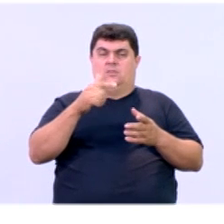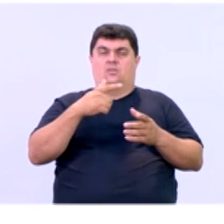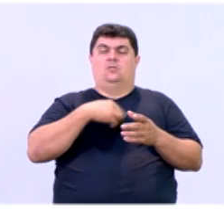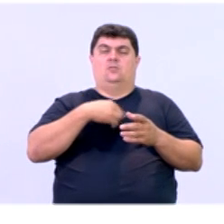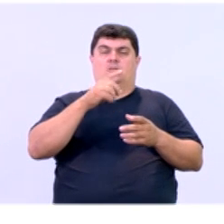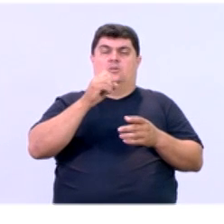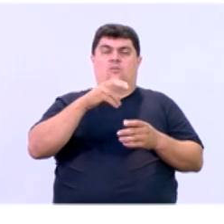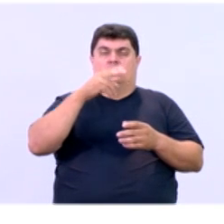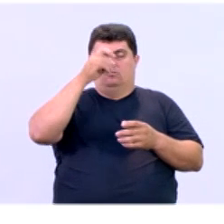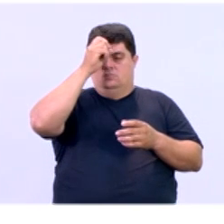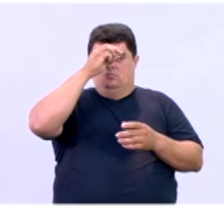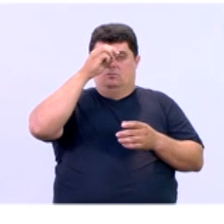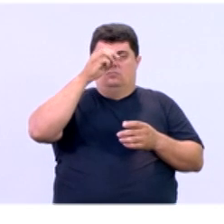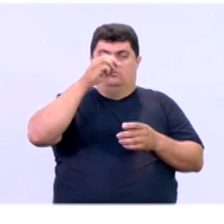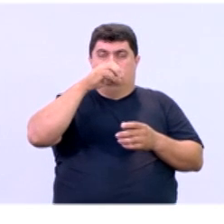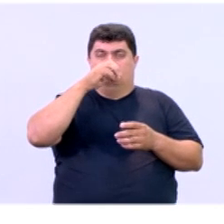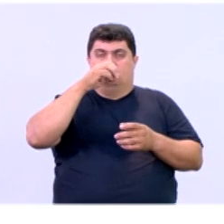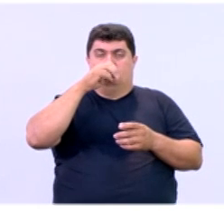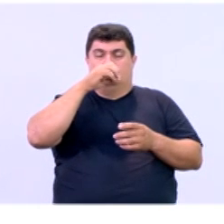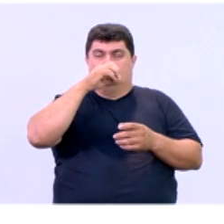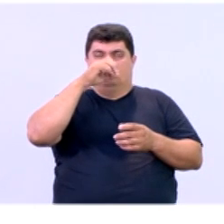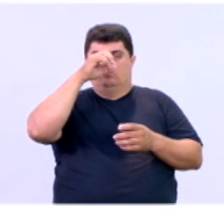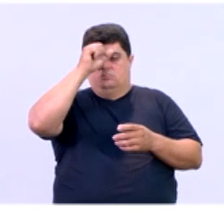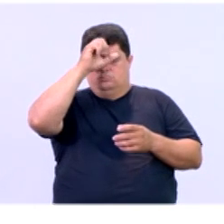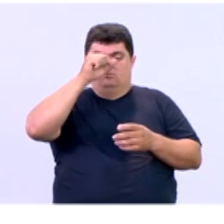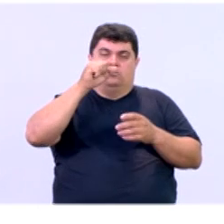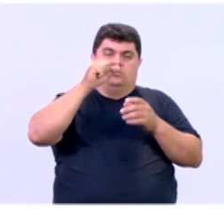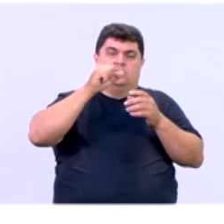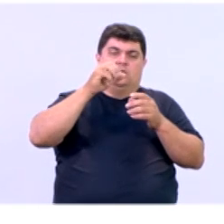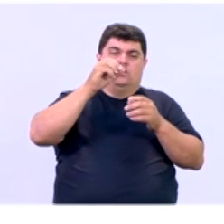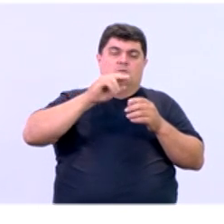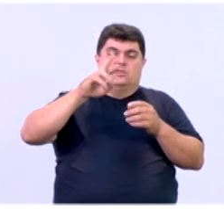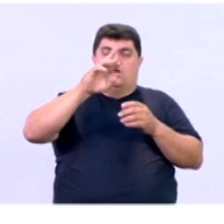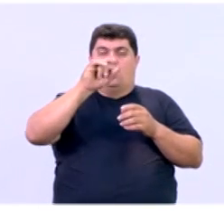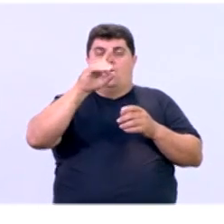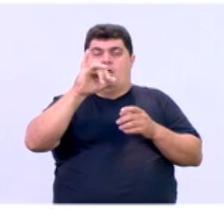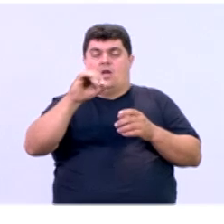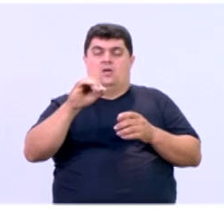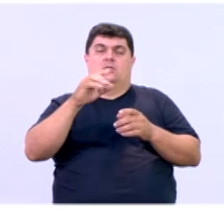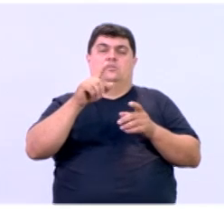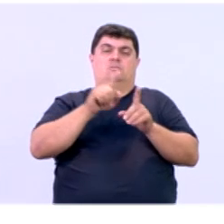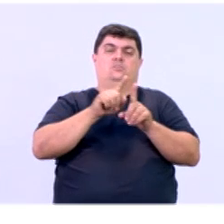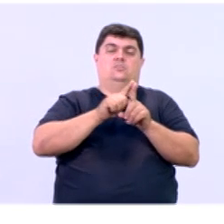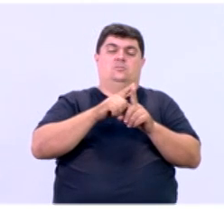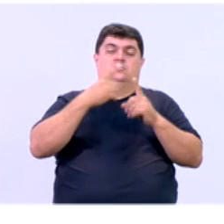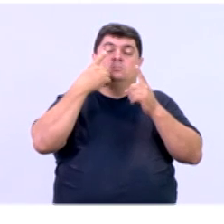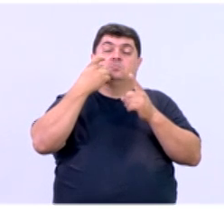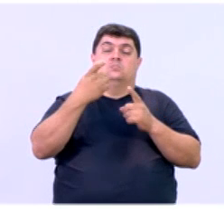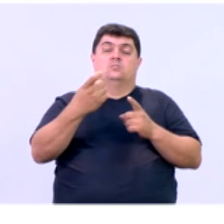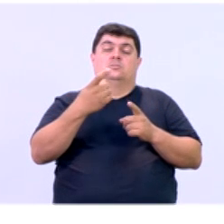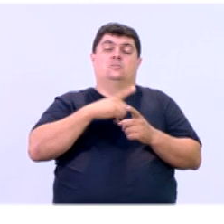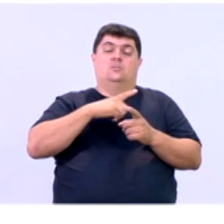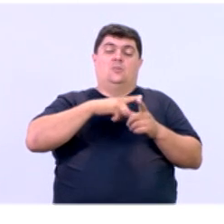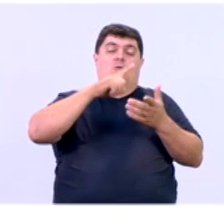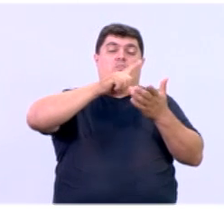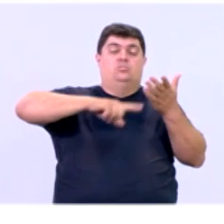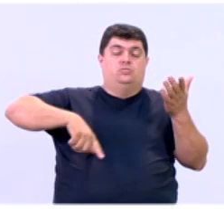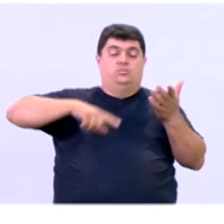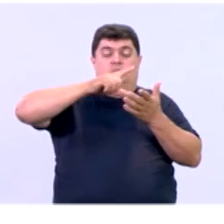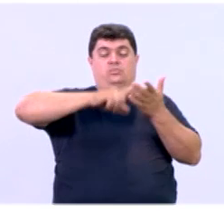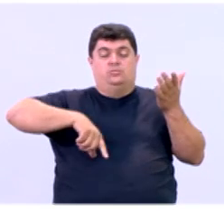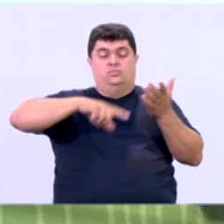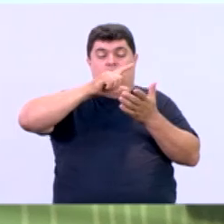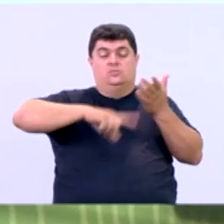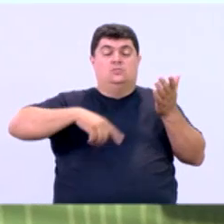usar um botão de rádio. Ah, não, agora eu quero saber interesses de pessoas, lista de interesses de